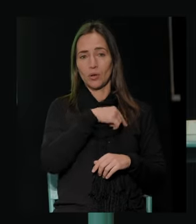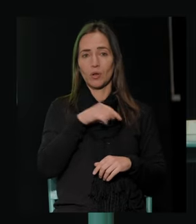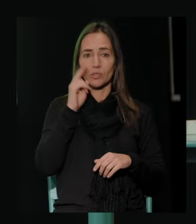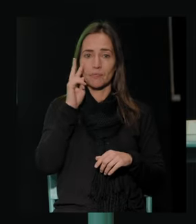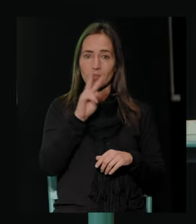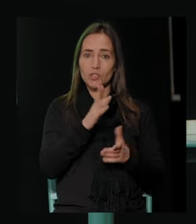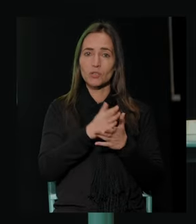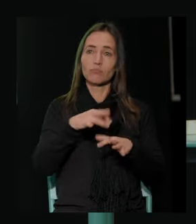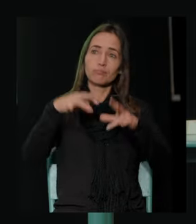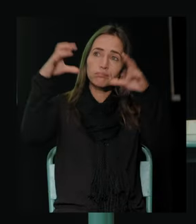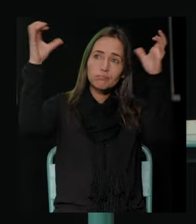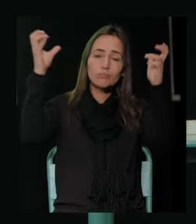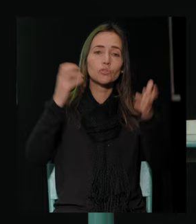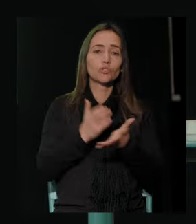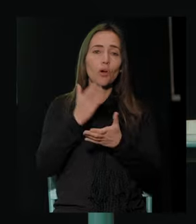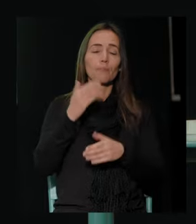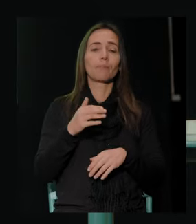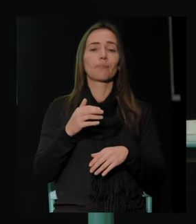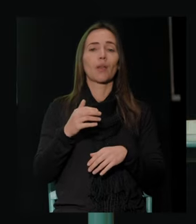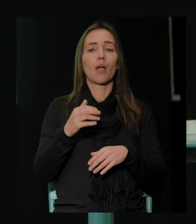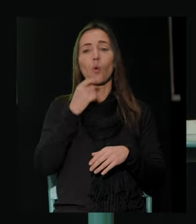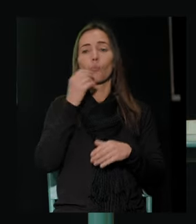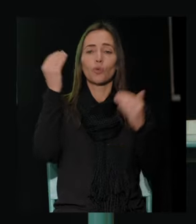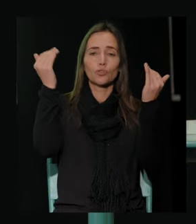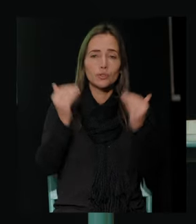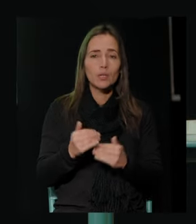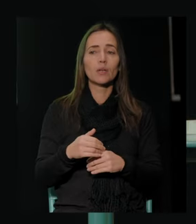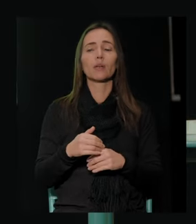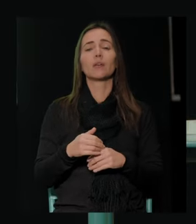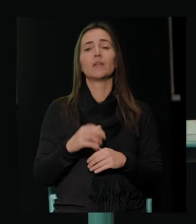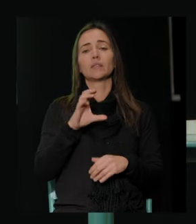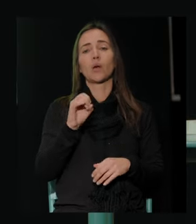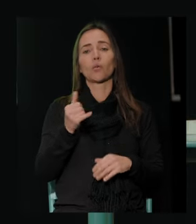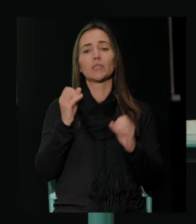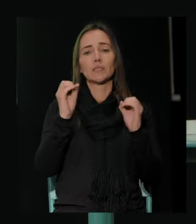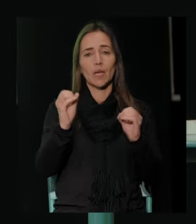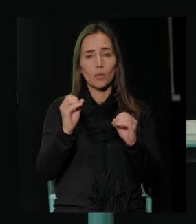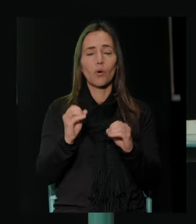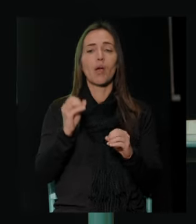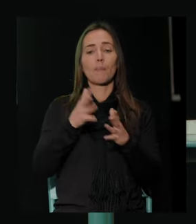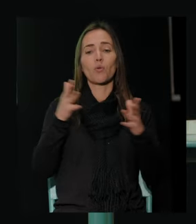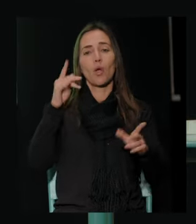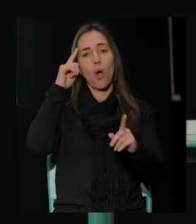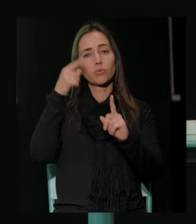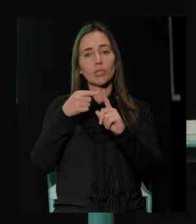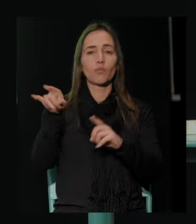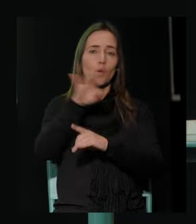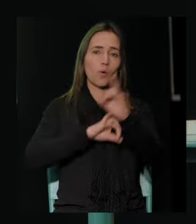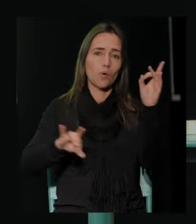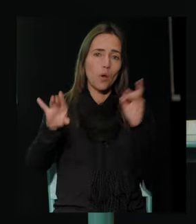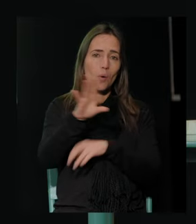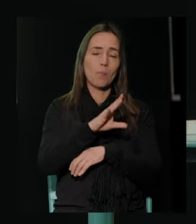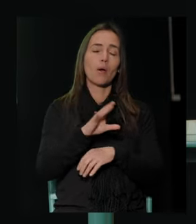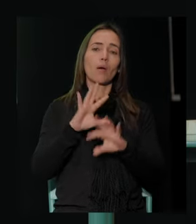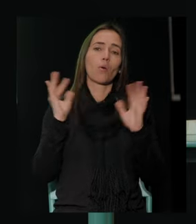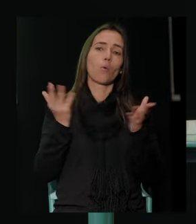extremamente só nas emissões, na redução delas, na neutralidade carbónica. A maioria das metas a nível europeu e a nível